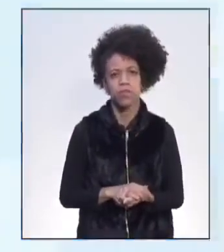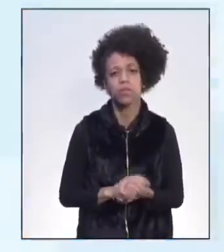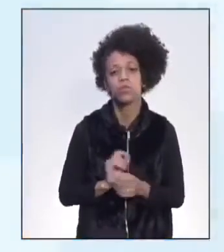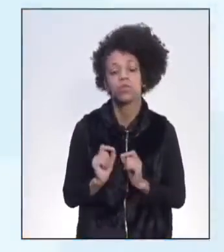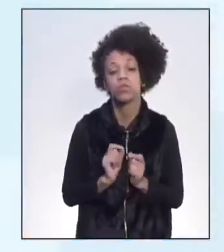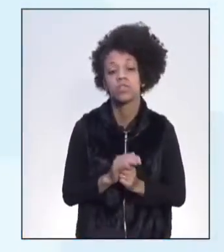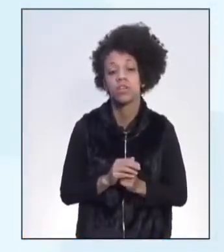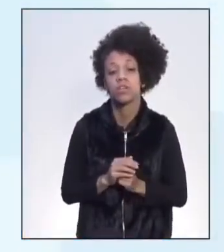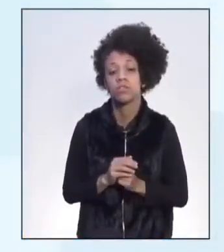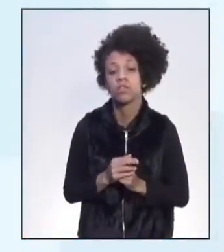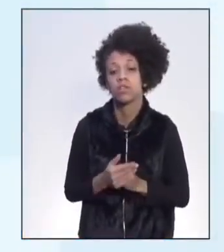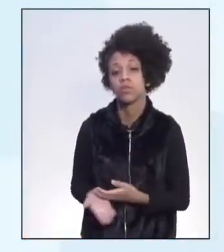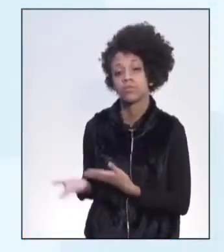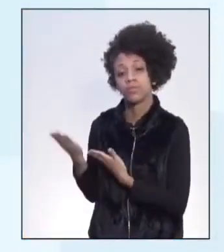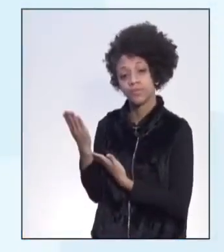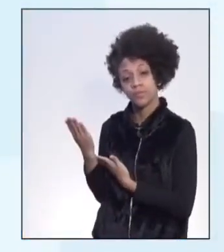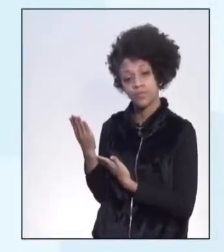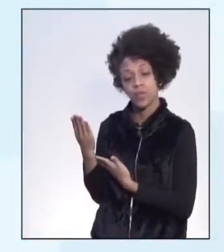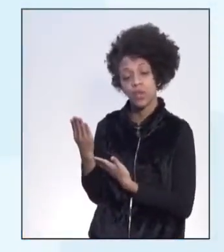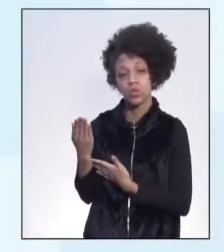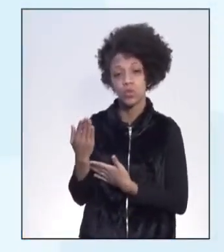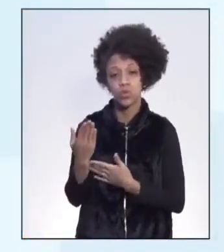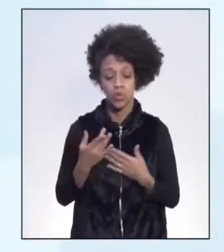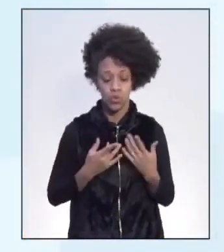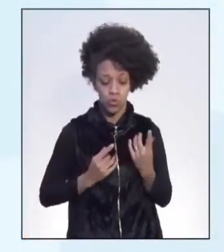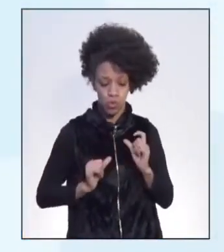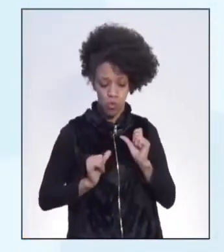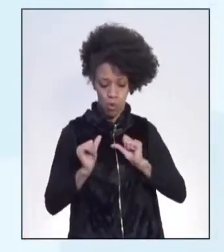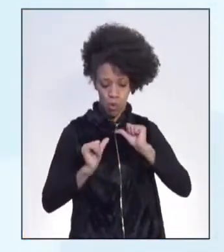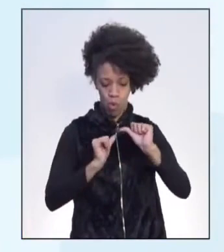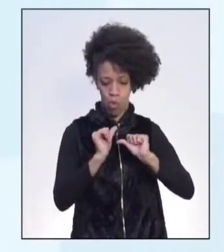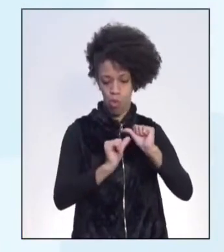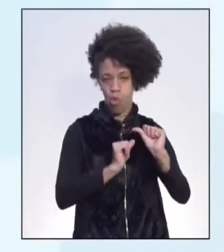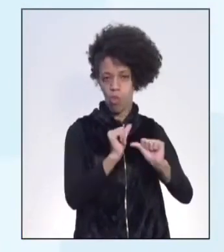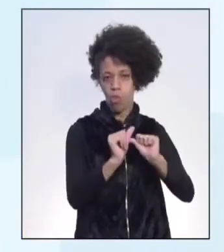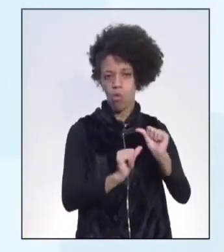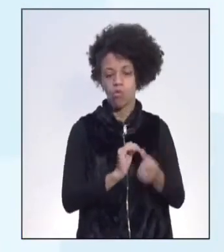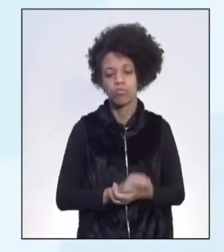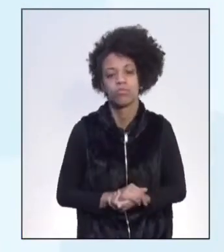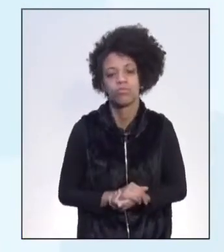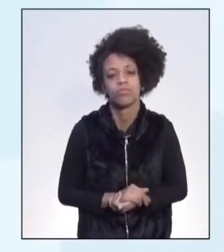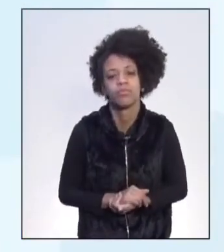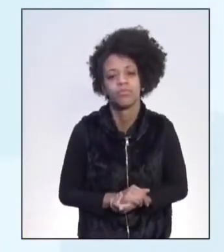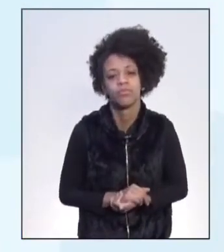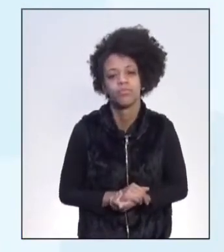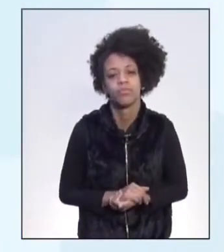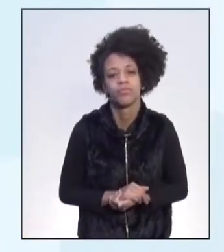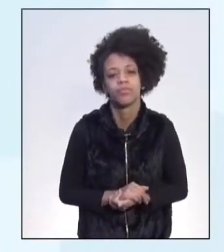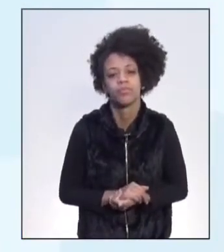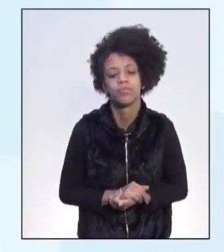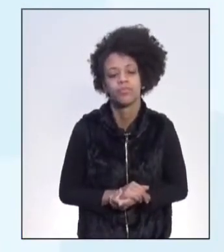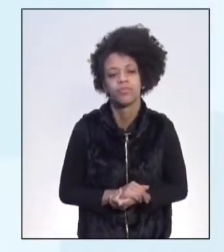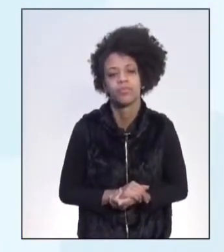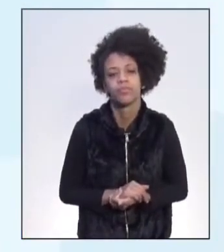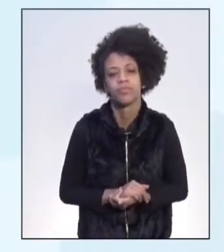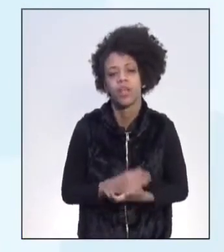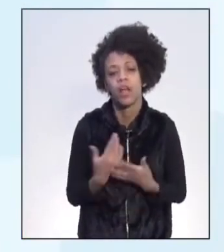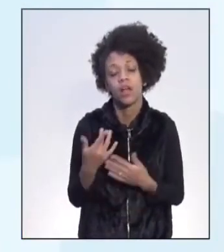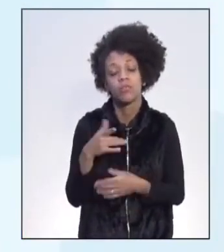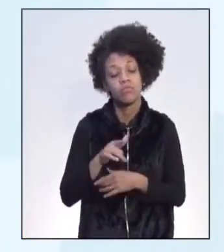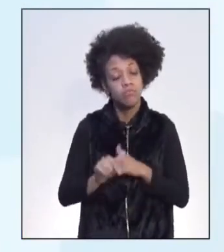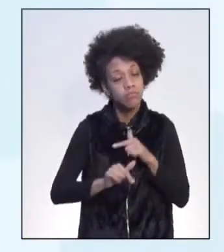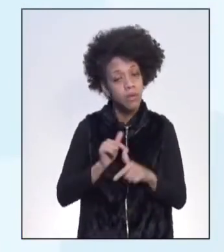sistema endócrino, né? O sistema endócrino, a gente